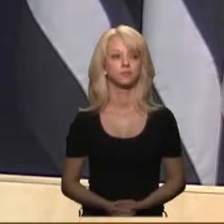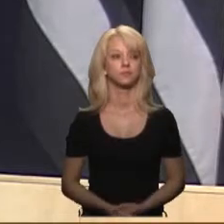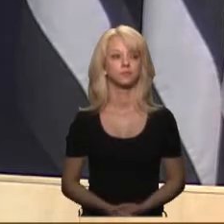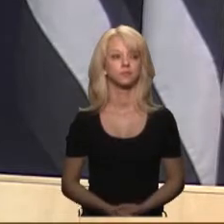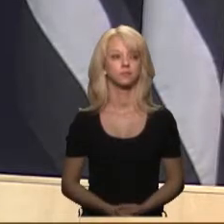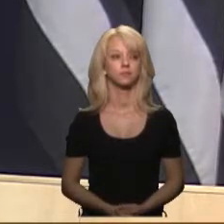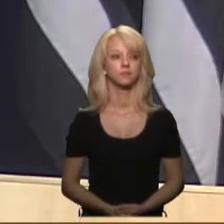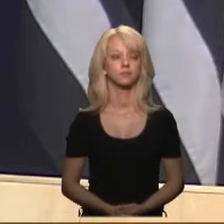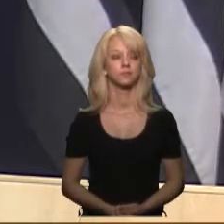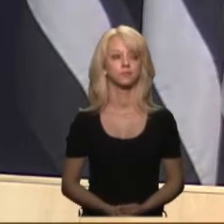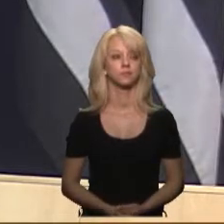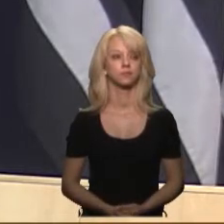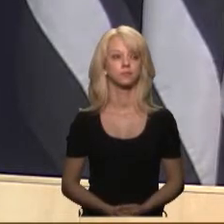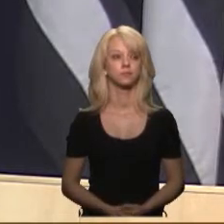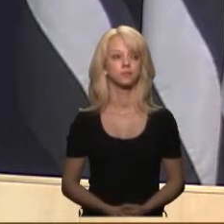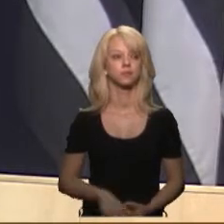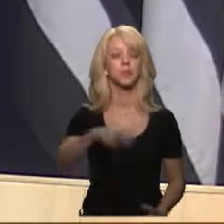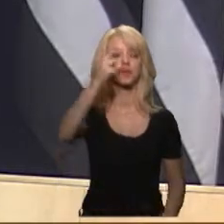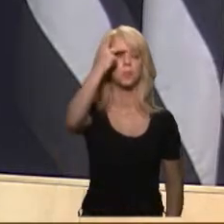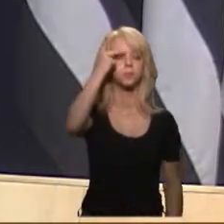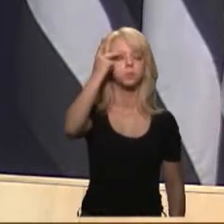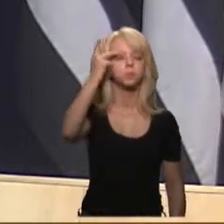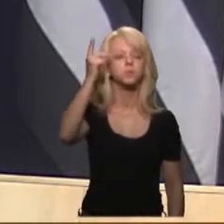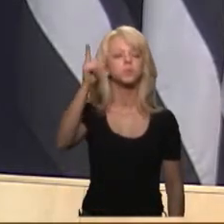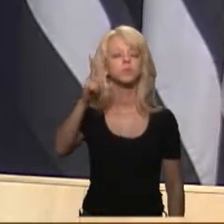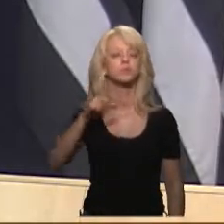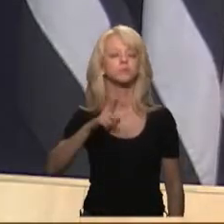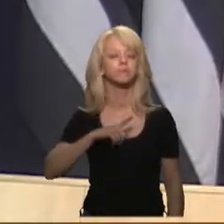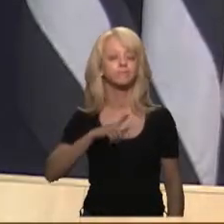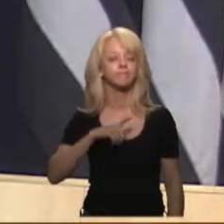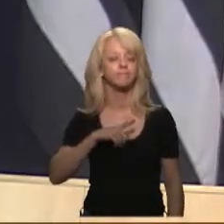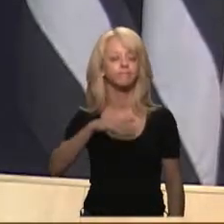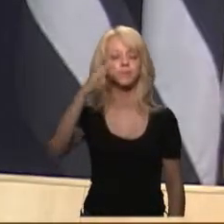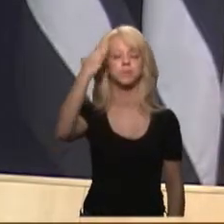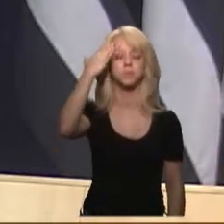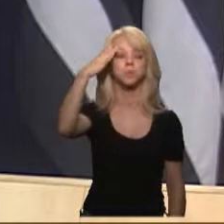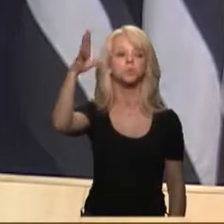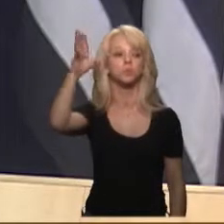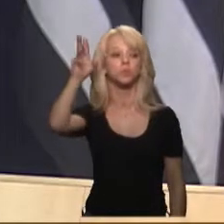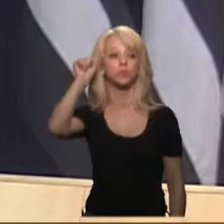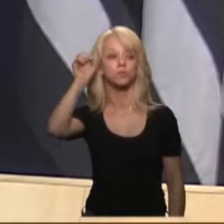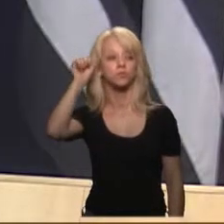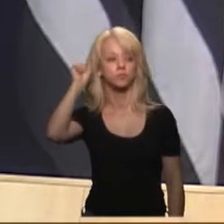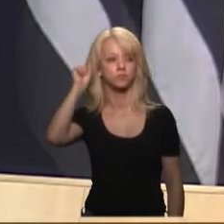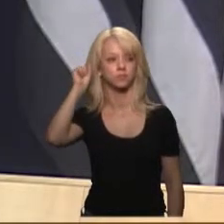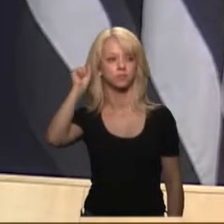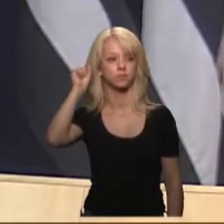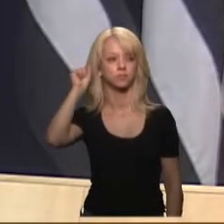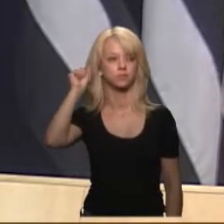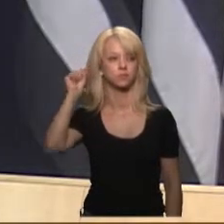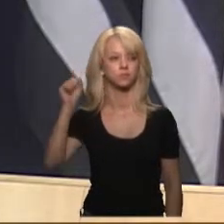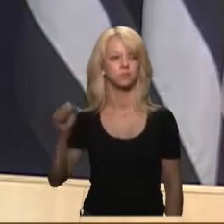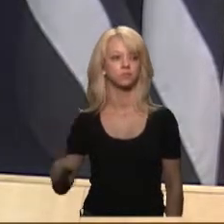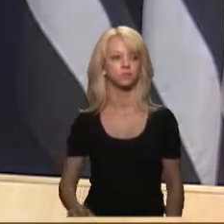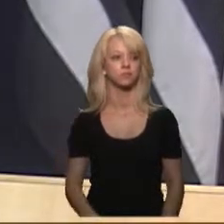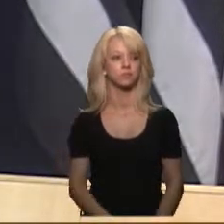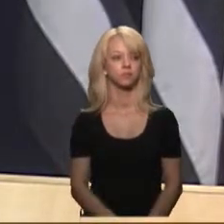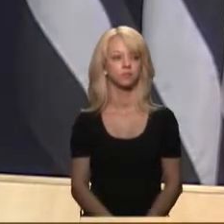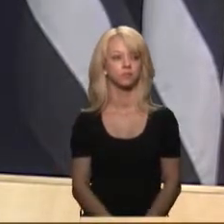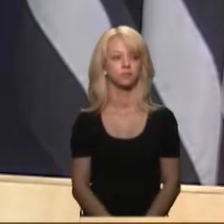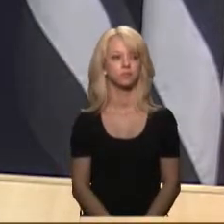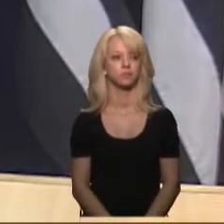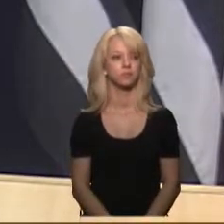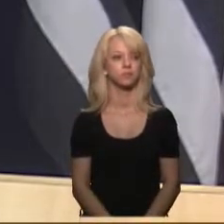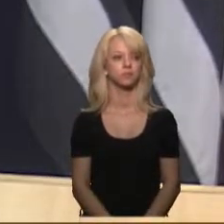ouvi-lo, senão fica difícil. Então, e aí tem até um companheiro jurista ali, Marcelo Núcio, militante das